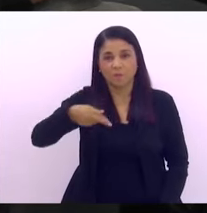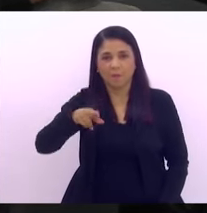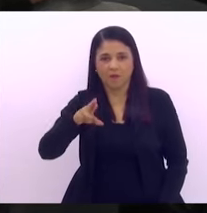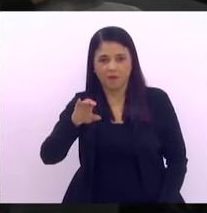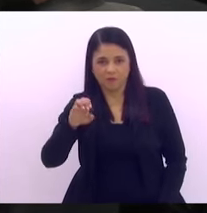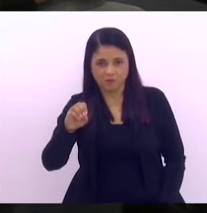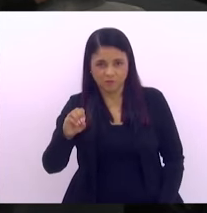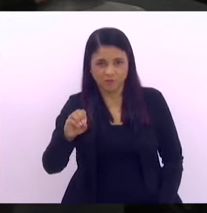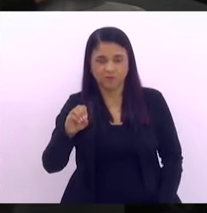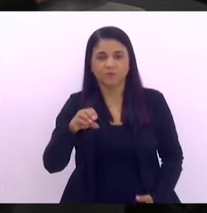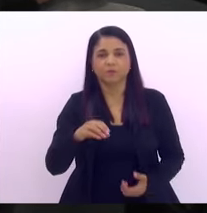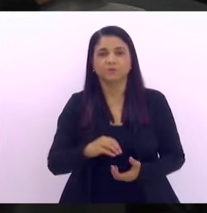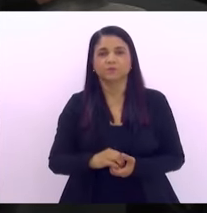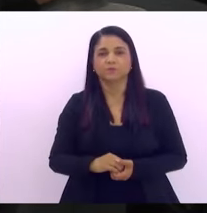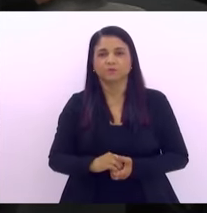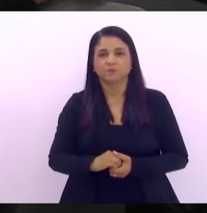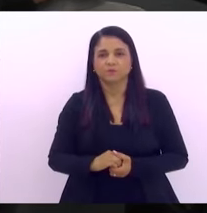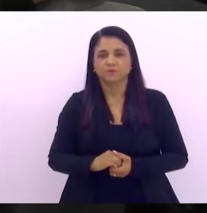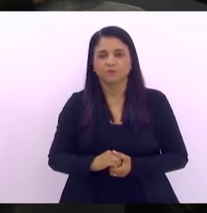Galberto.